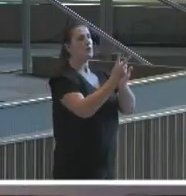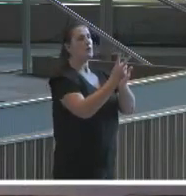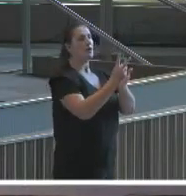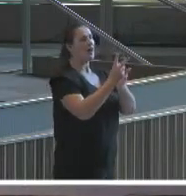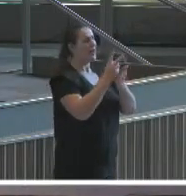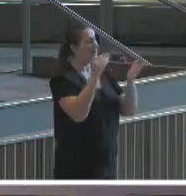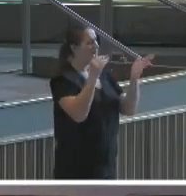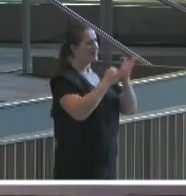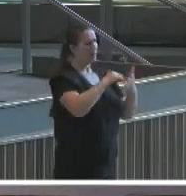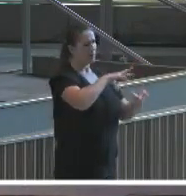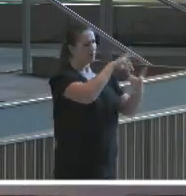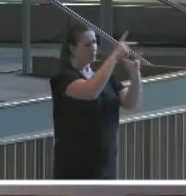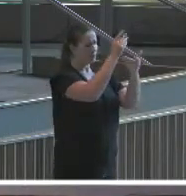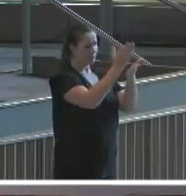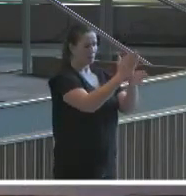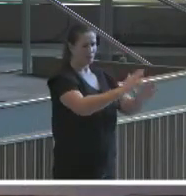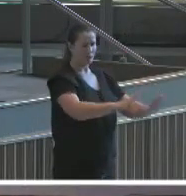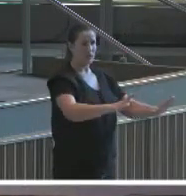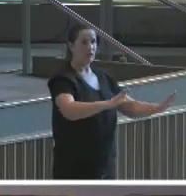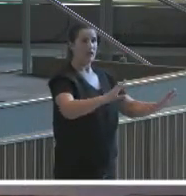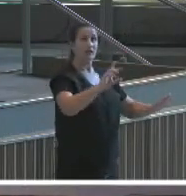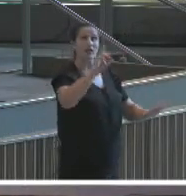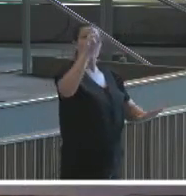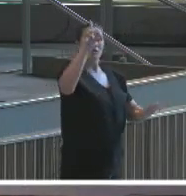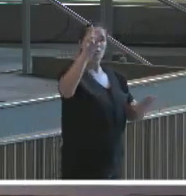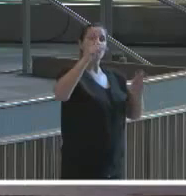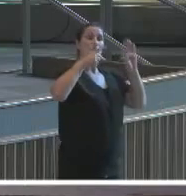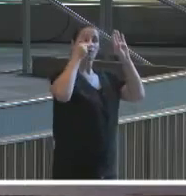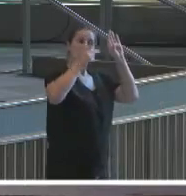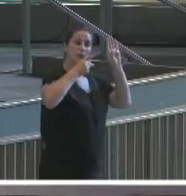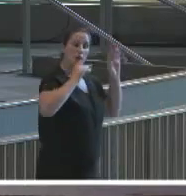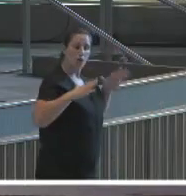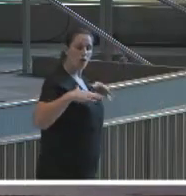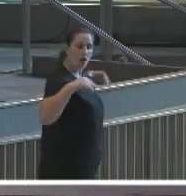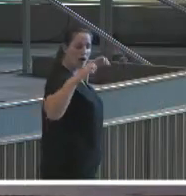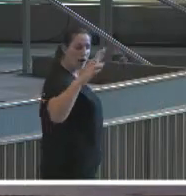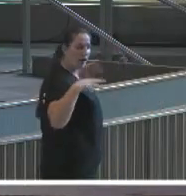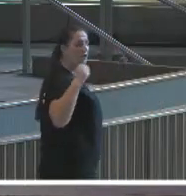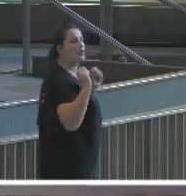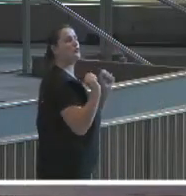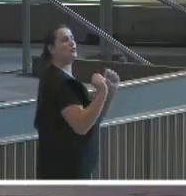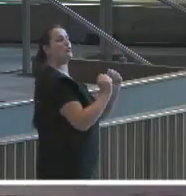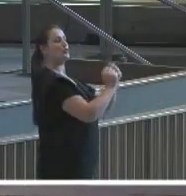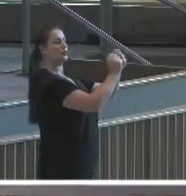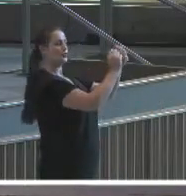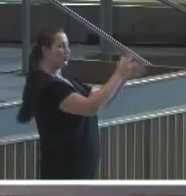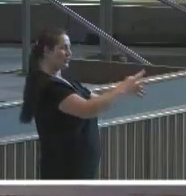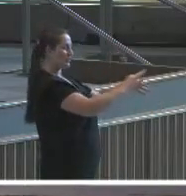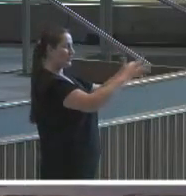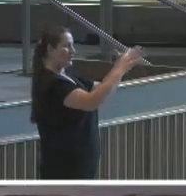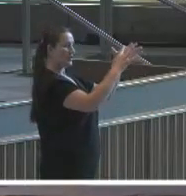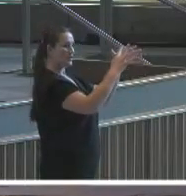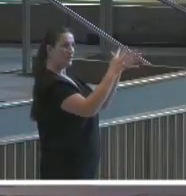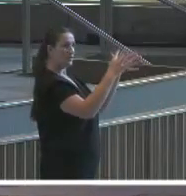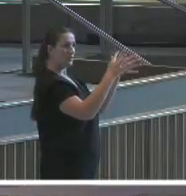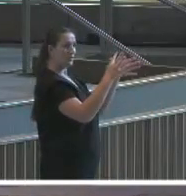séculos. Ele prometeu que os anjos do Senhor se acampariam ao nosso redor e nos livrariam. Tem, olha,